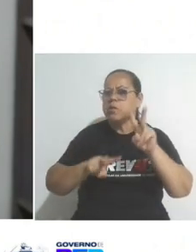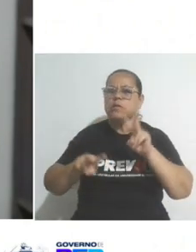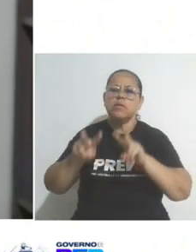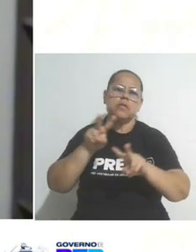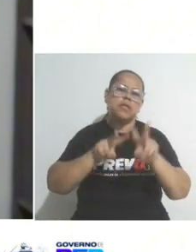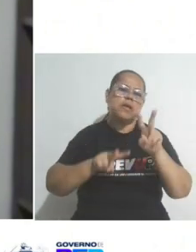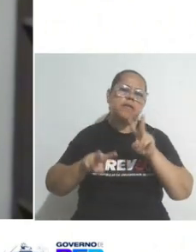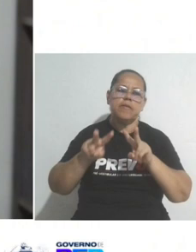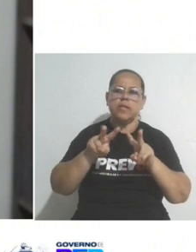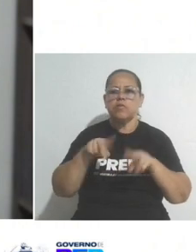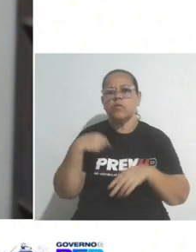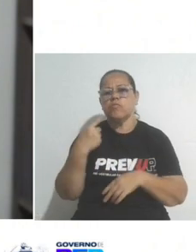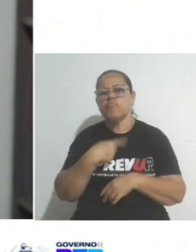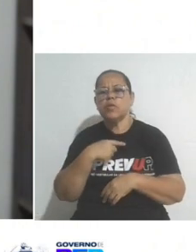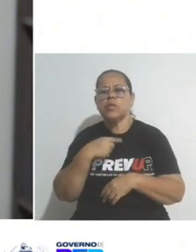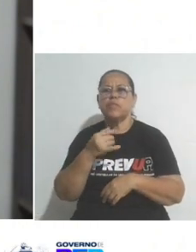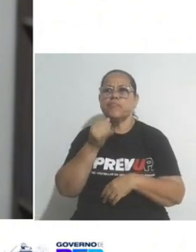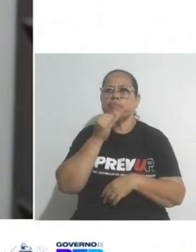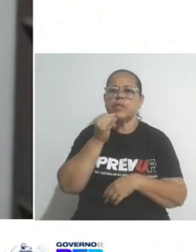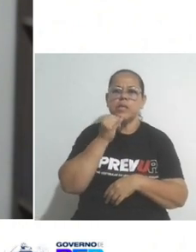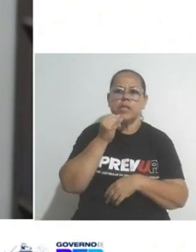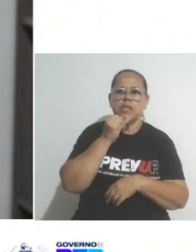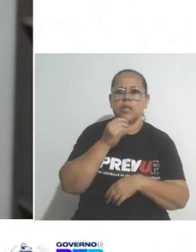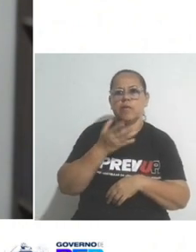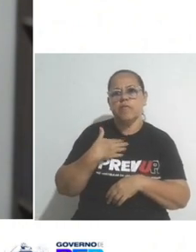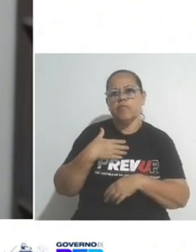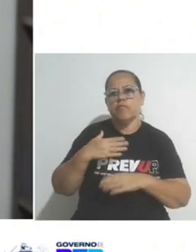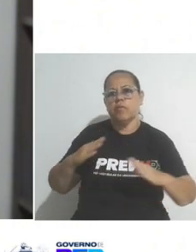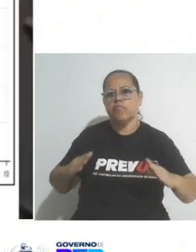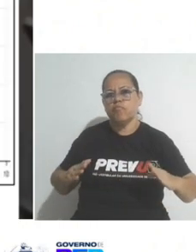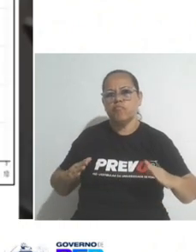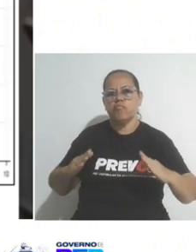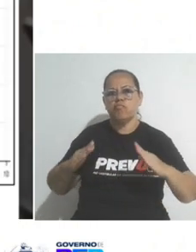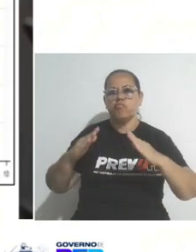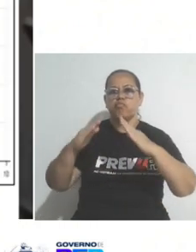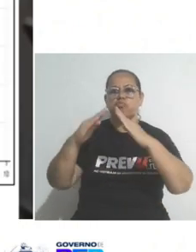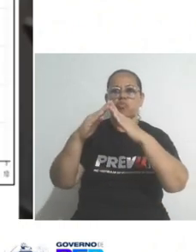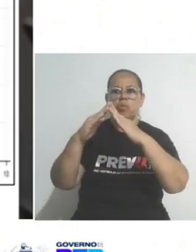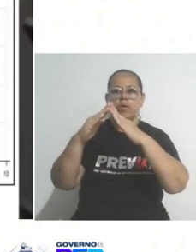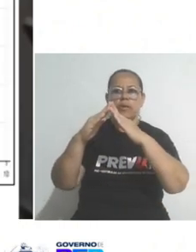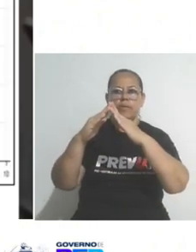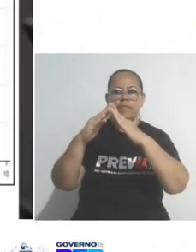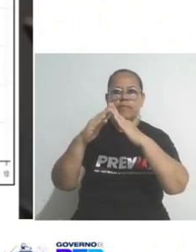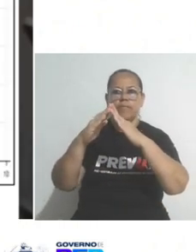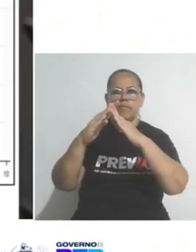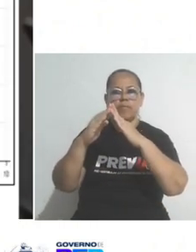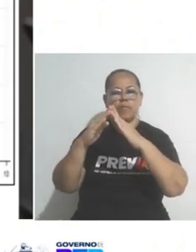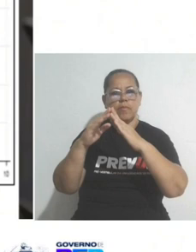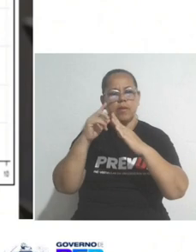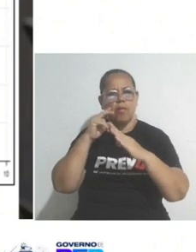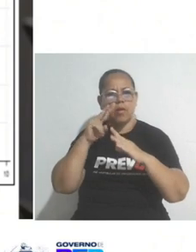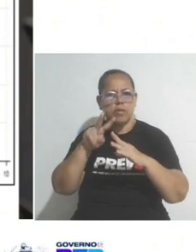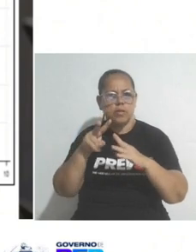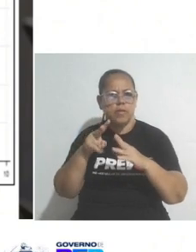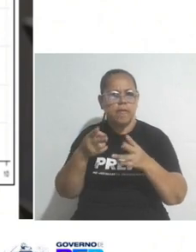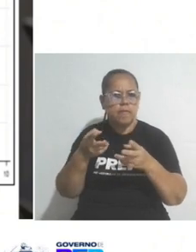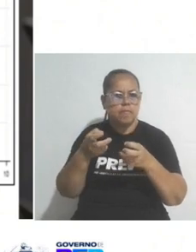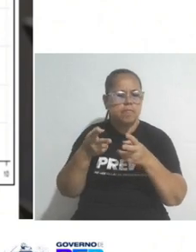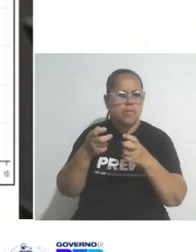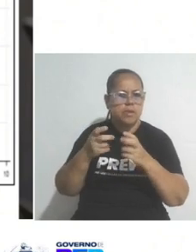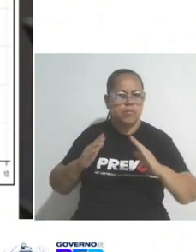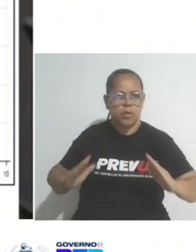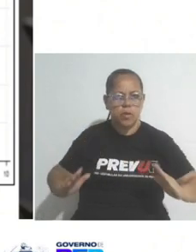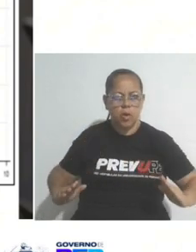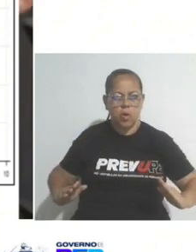cristalizada quando a gente observa por exemplo uma pirâmide demográfica numa pirâmide demográfica a gente consegue ver uma pirâmide